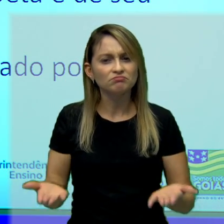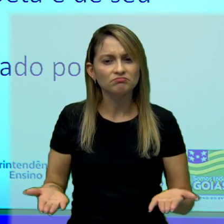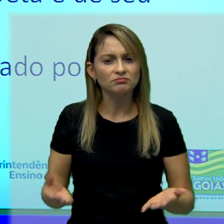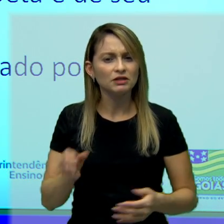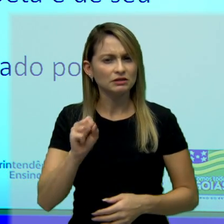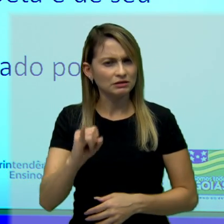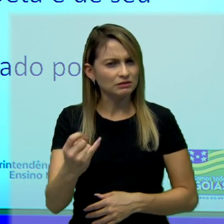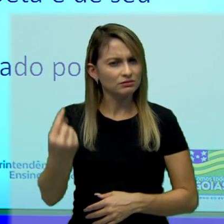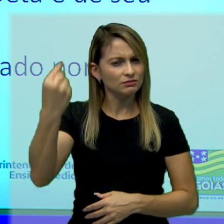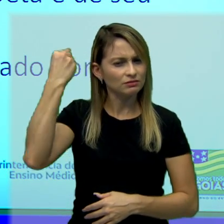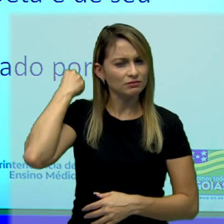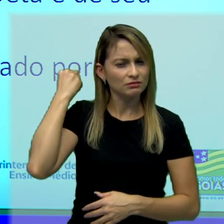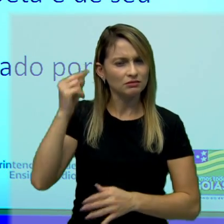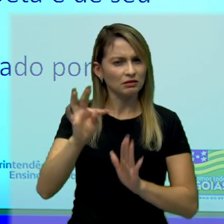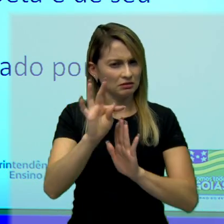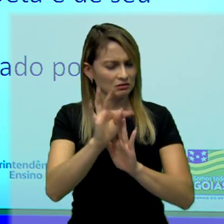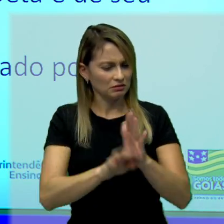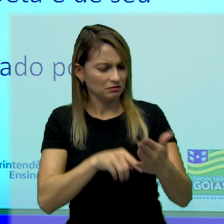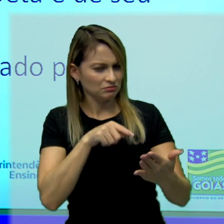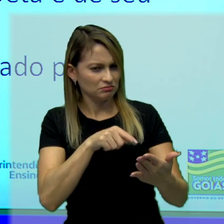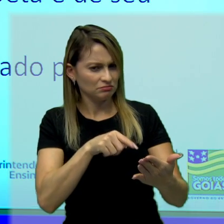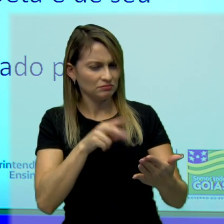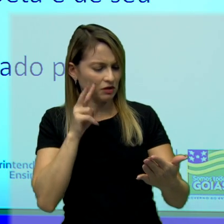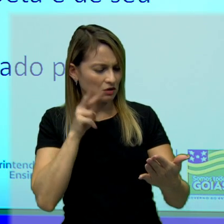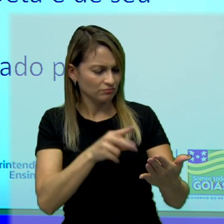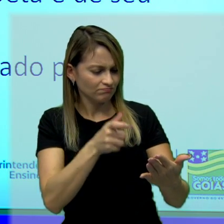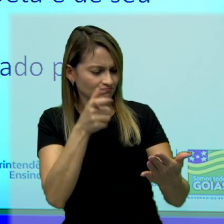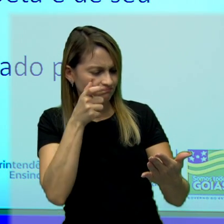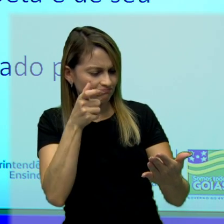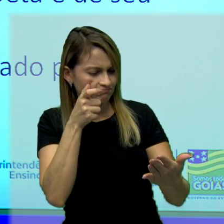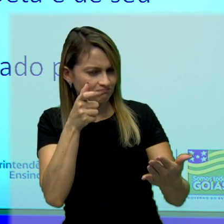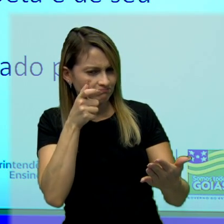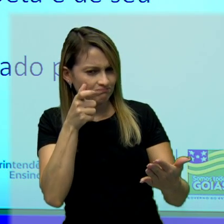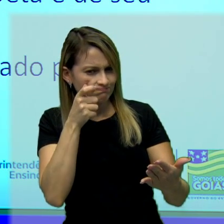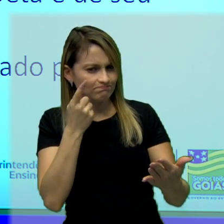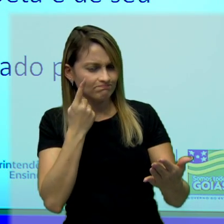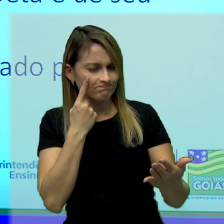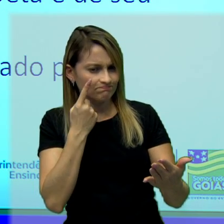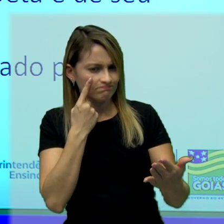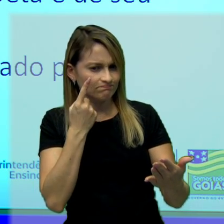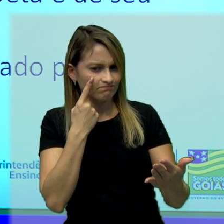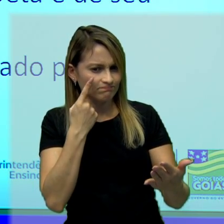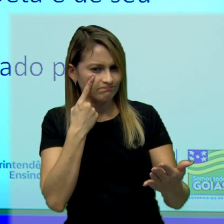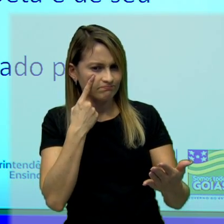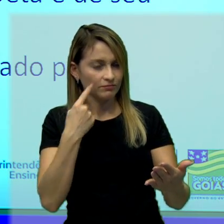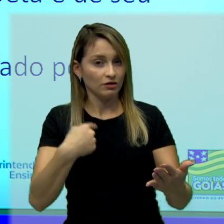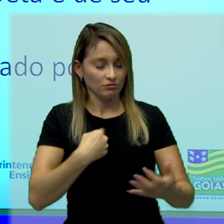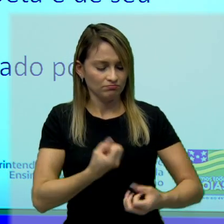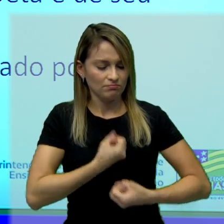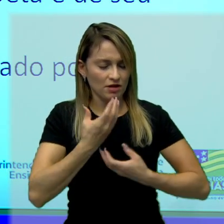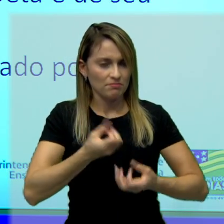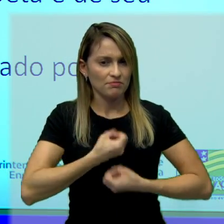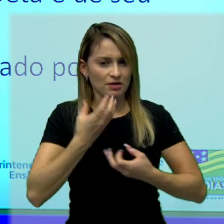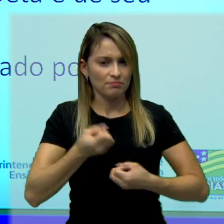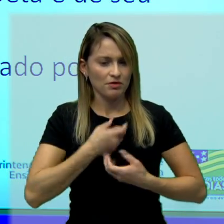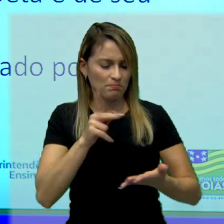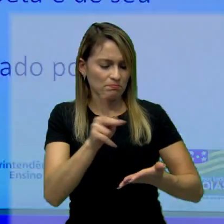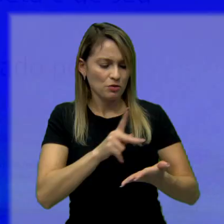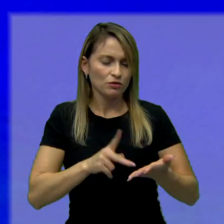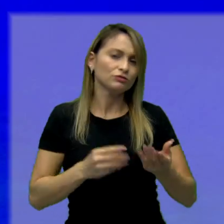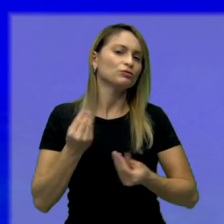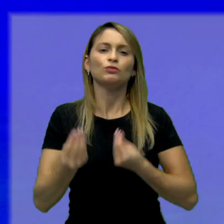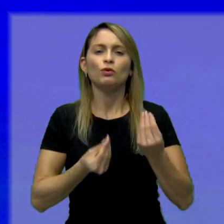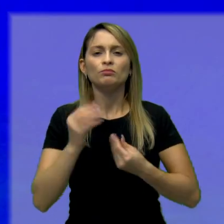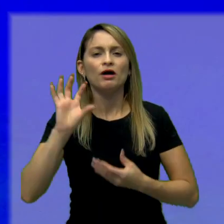correta? E se você volta um pouquinho lá no texto para observar que o fazer poético